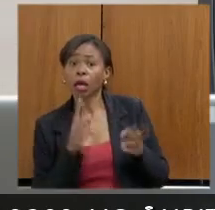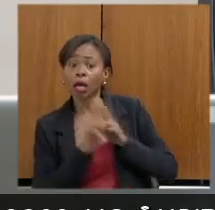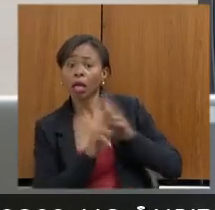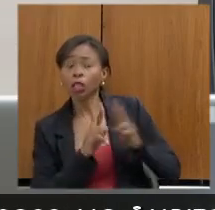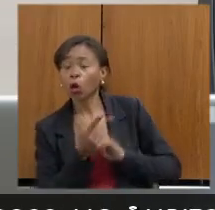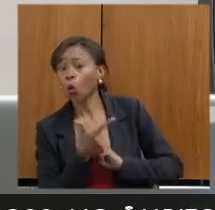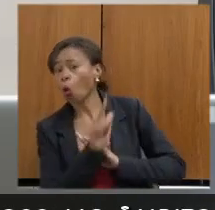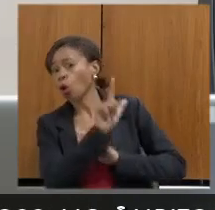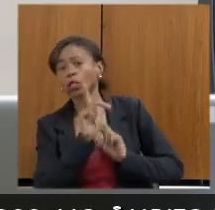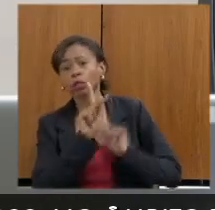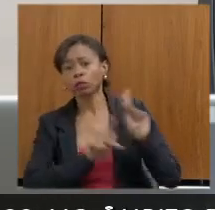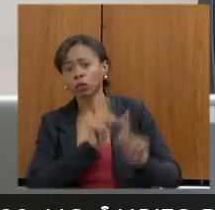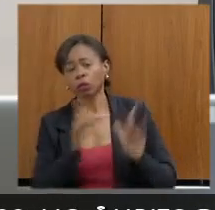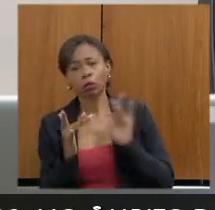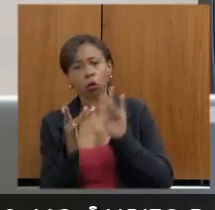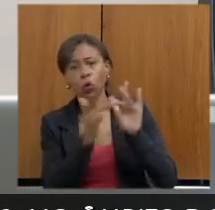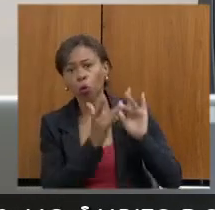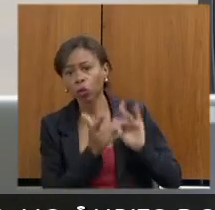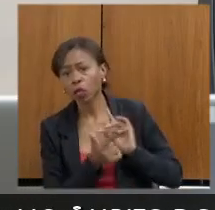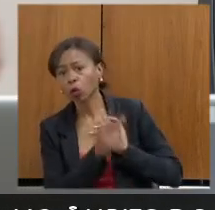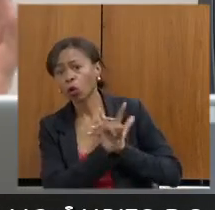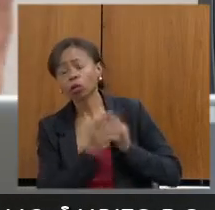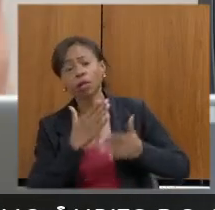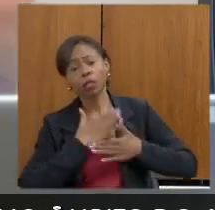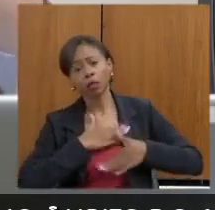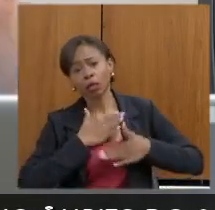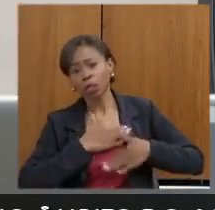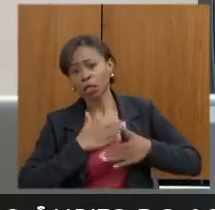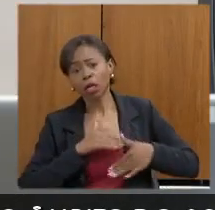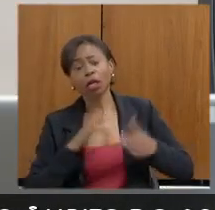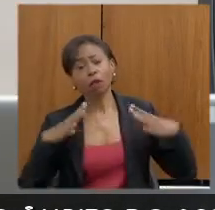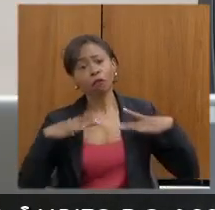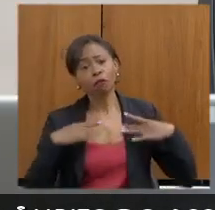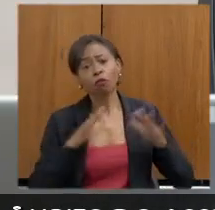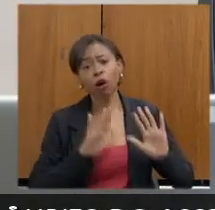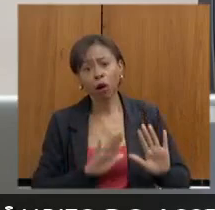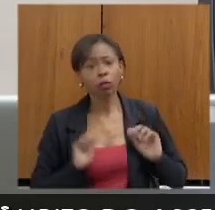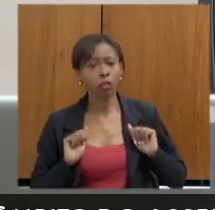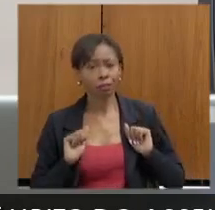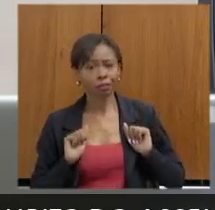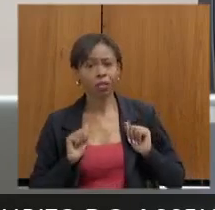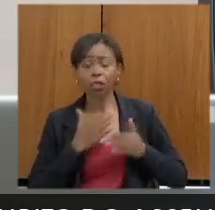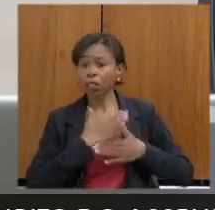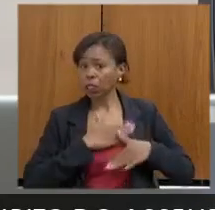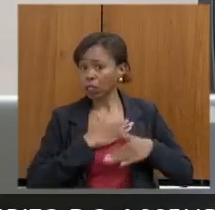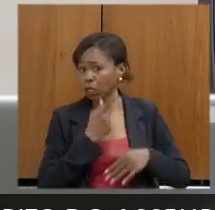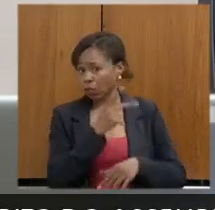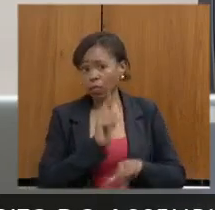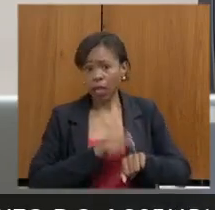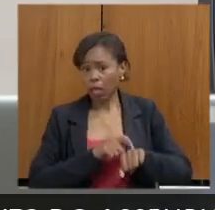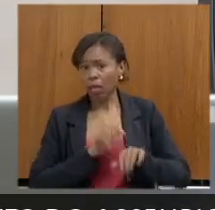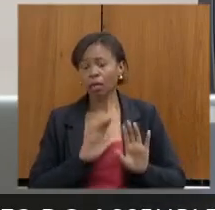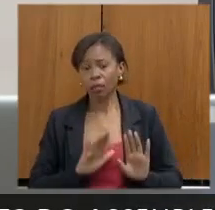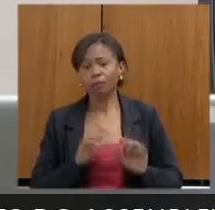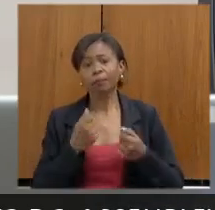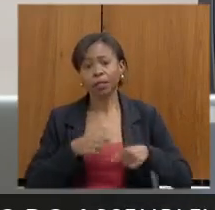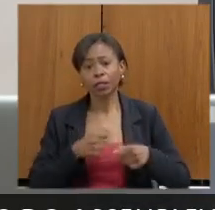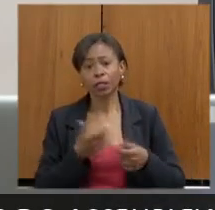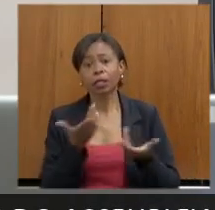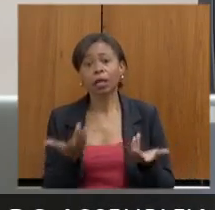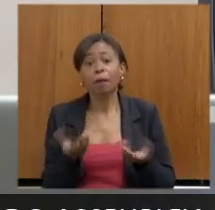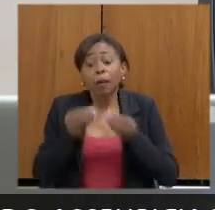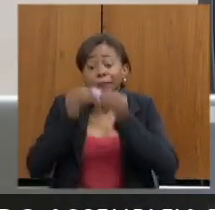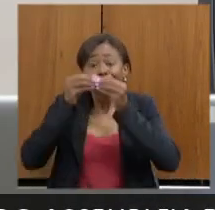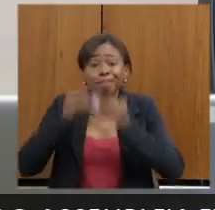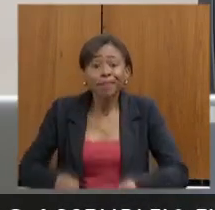na sua hora de descanso e folga Então nesse caso aí nem folga a gente fala mas fora para hora de descanso e o